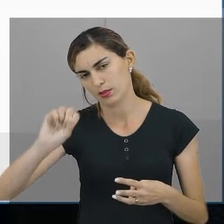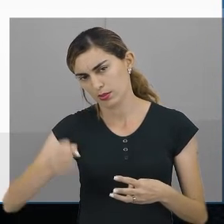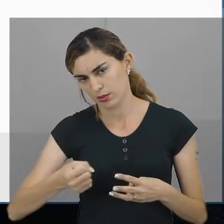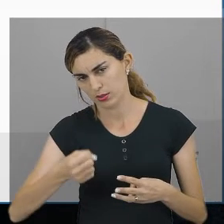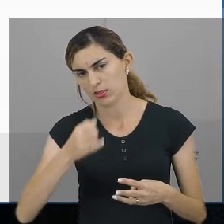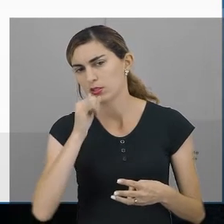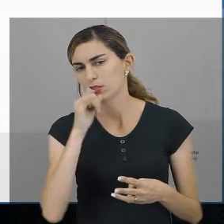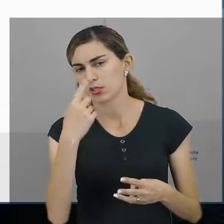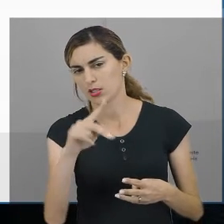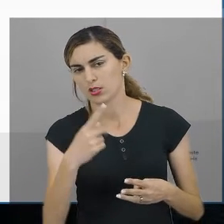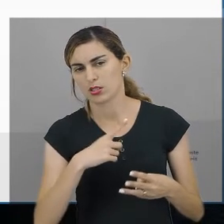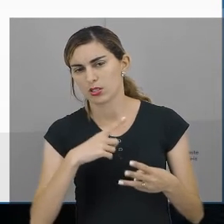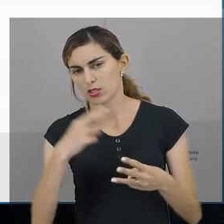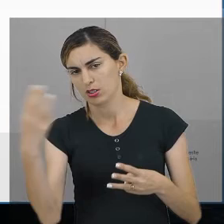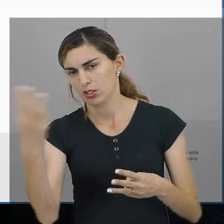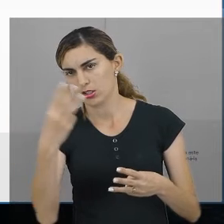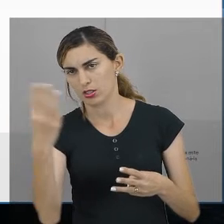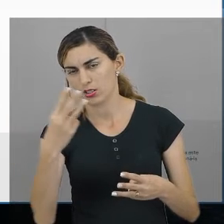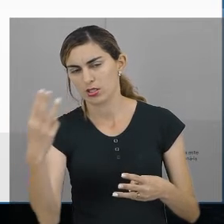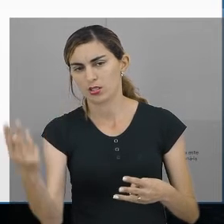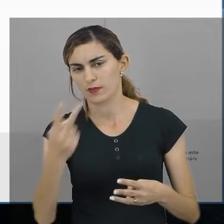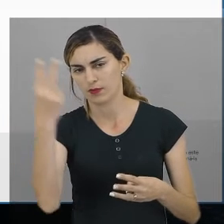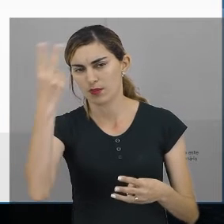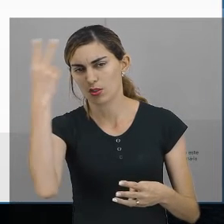ele vai receber três valores do usuário